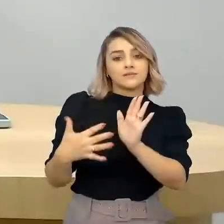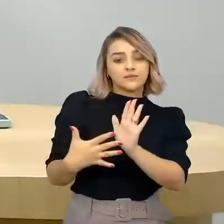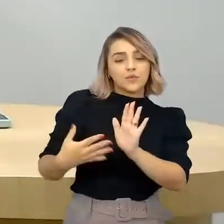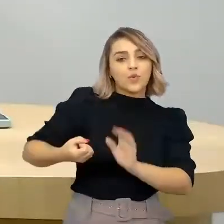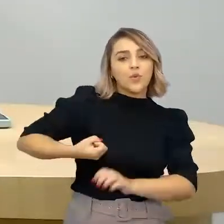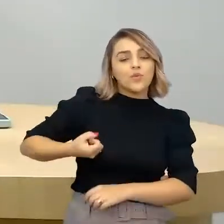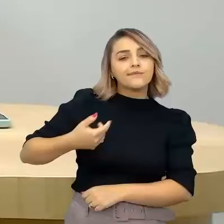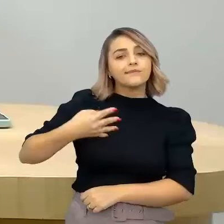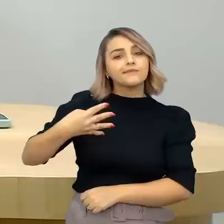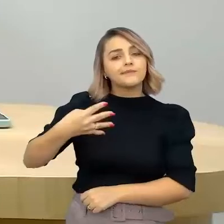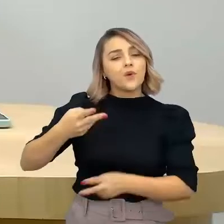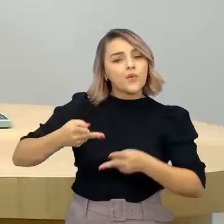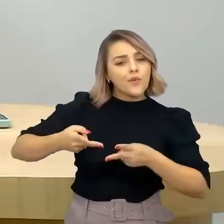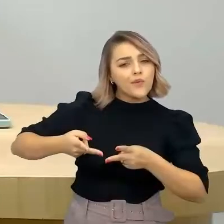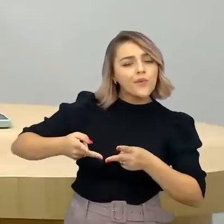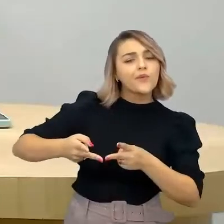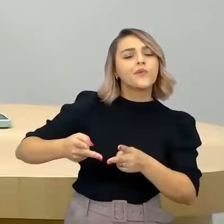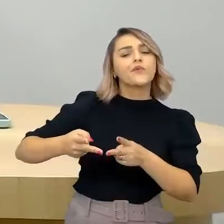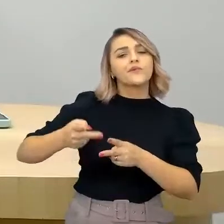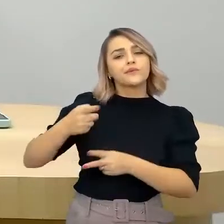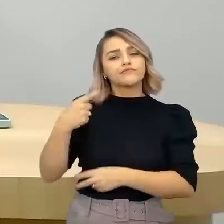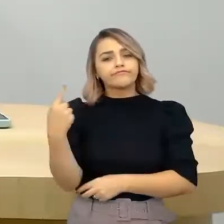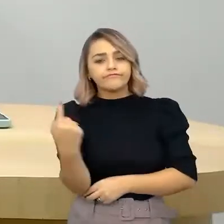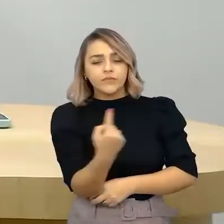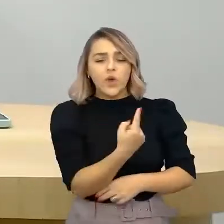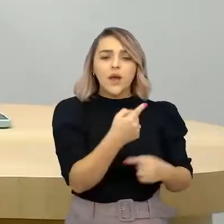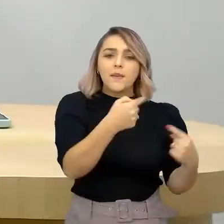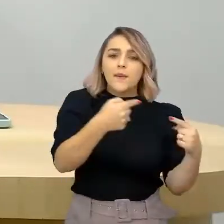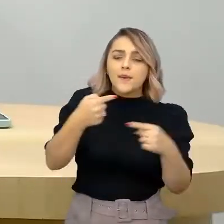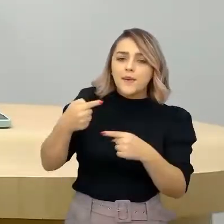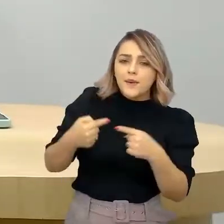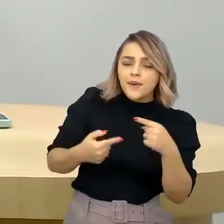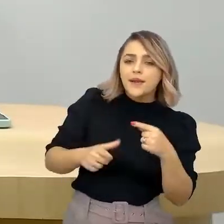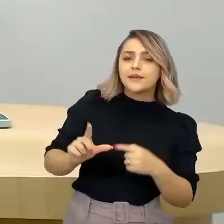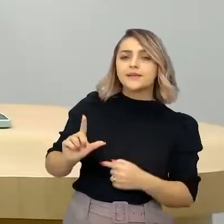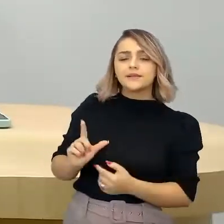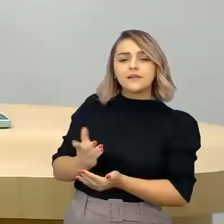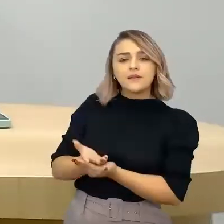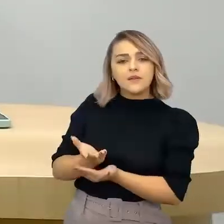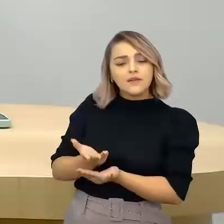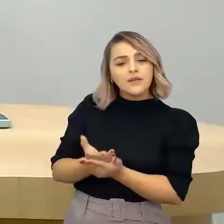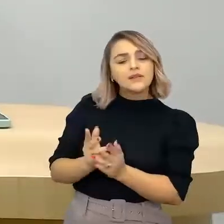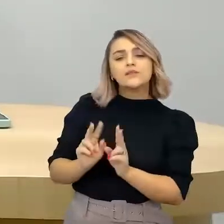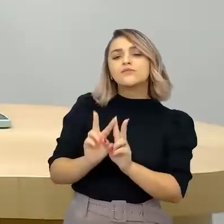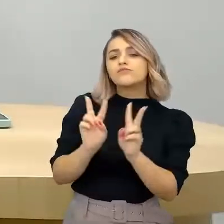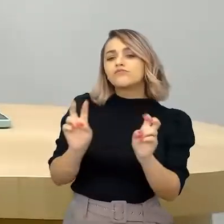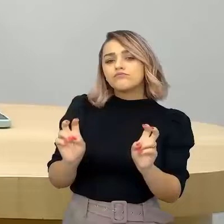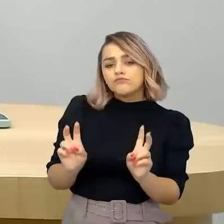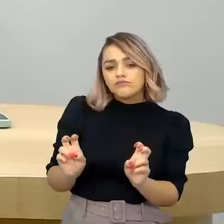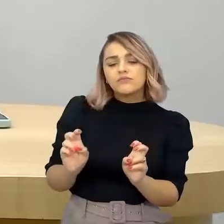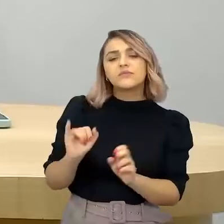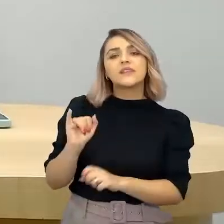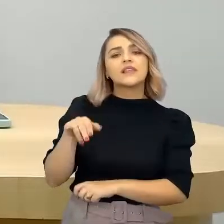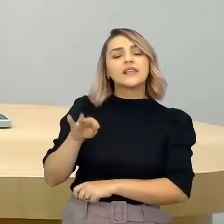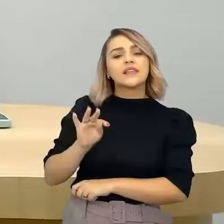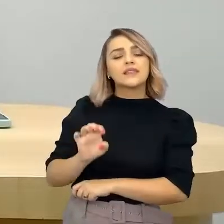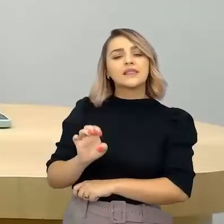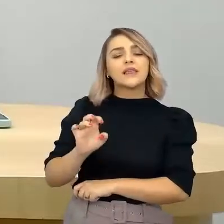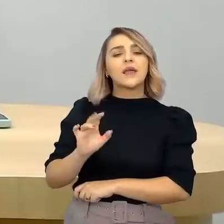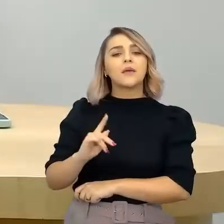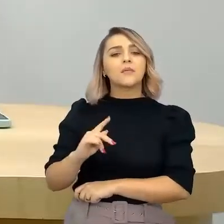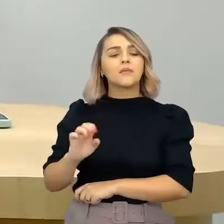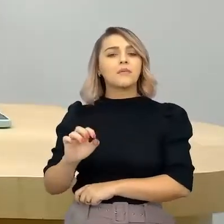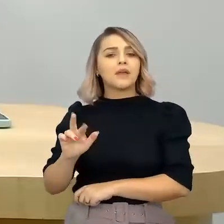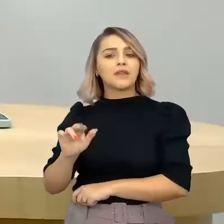uma continuidade, né, o que nós estávamos discutindo aí na aula anterior, que falamos lá de intemperismo, de erosão,